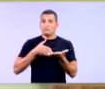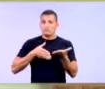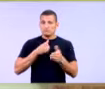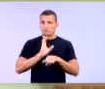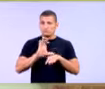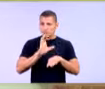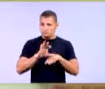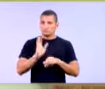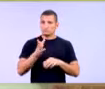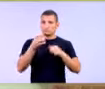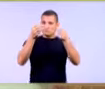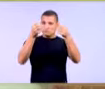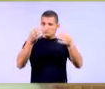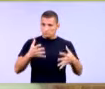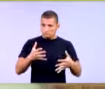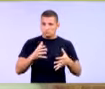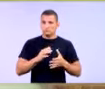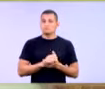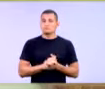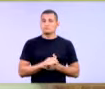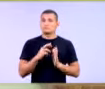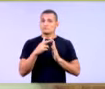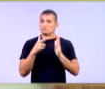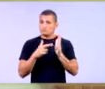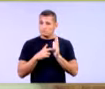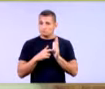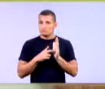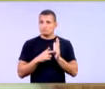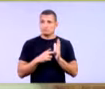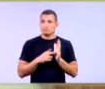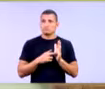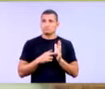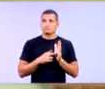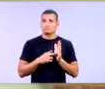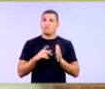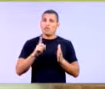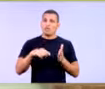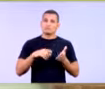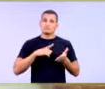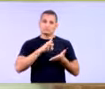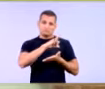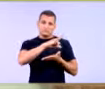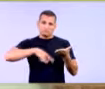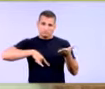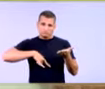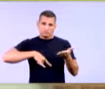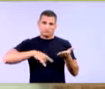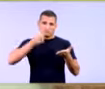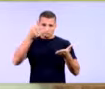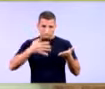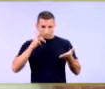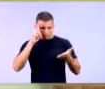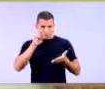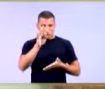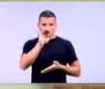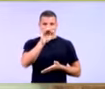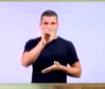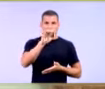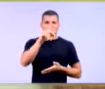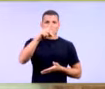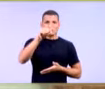nós já frisamos. E os procedimentos são aqueles que irão constar no termo de compromisso tripartite, onde